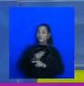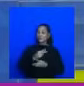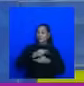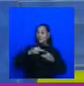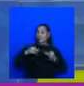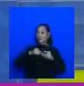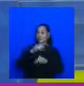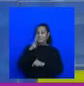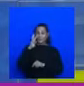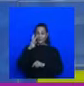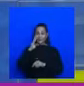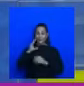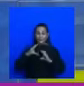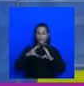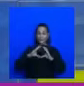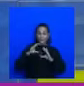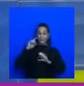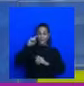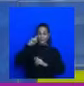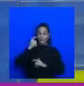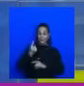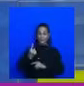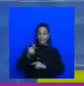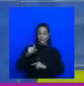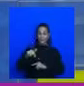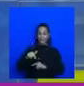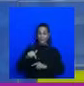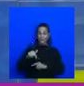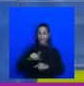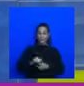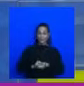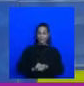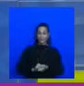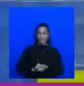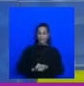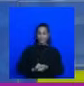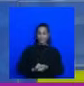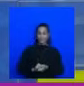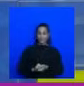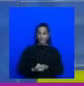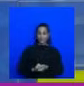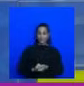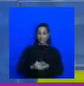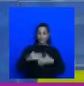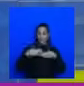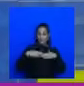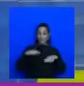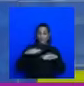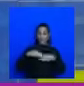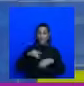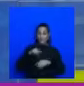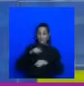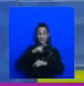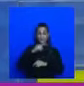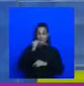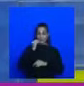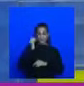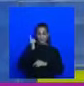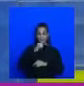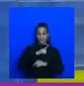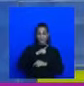demais sorteios desta quarta-feira. Bola preta 17. Preta número 17. Calma, você ainda tem